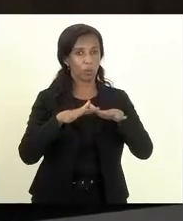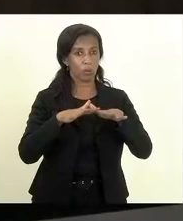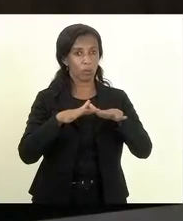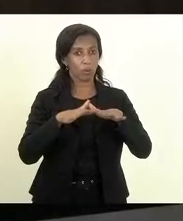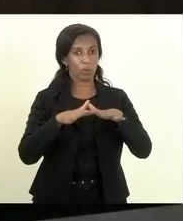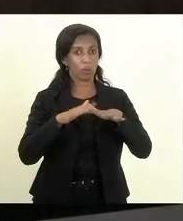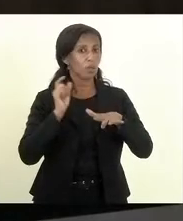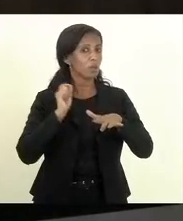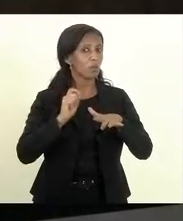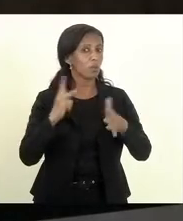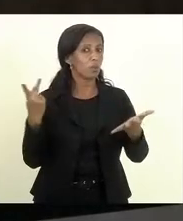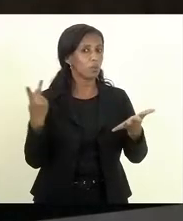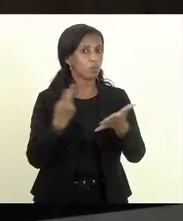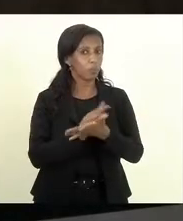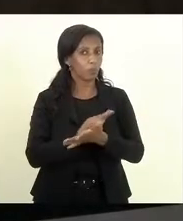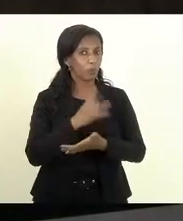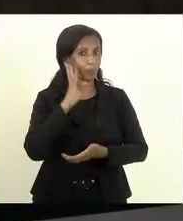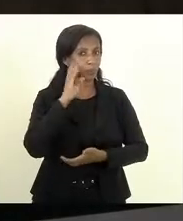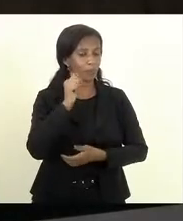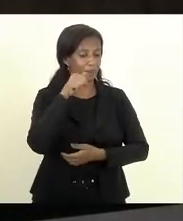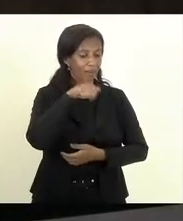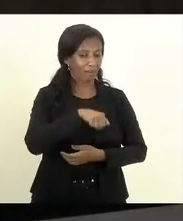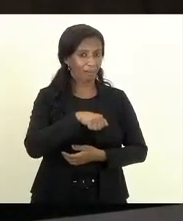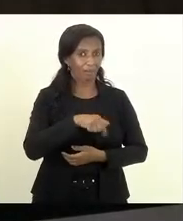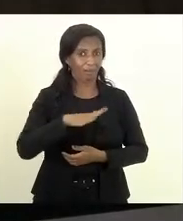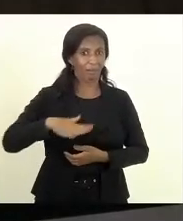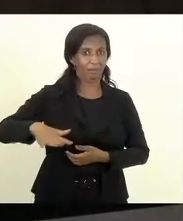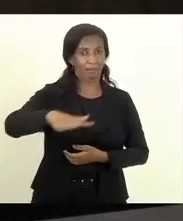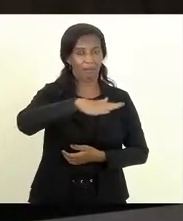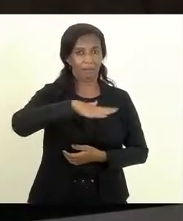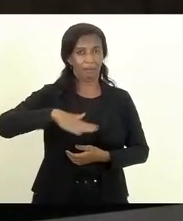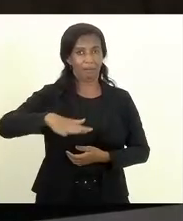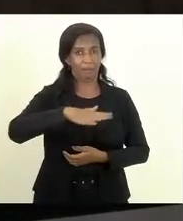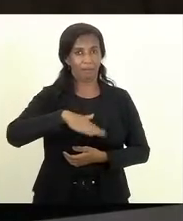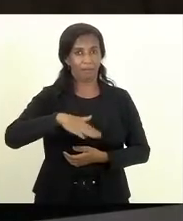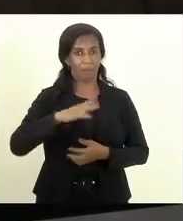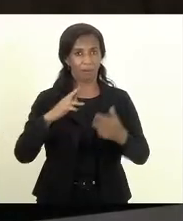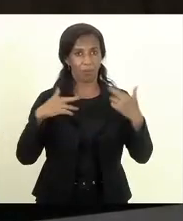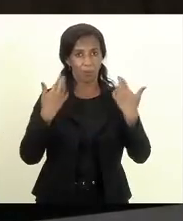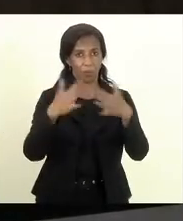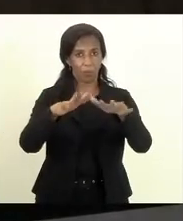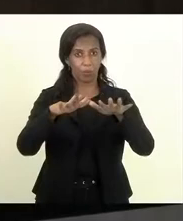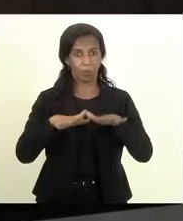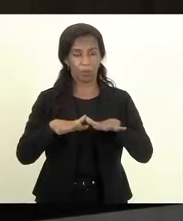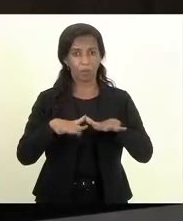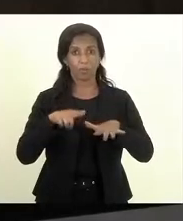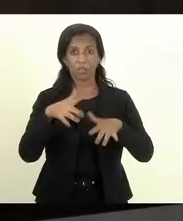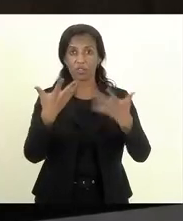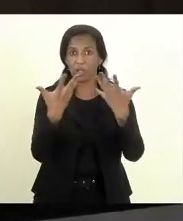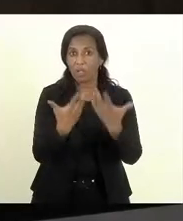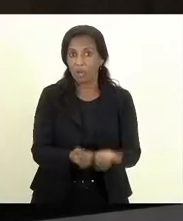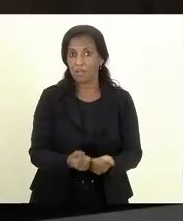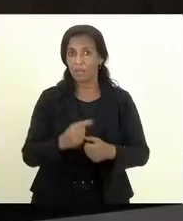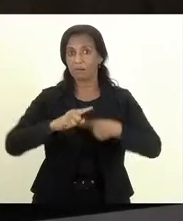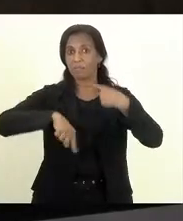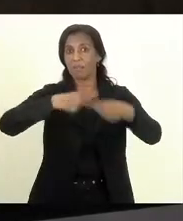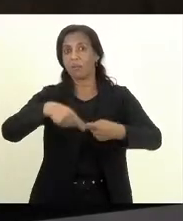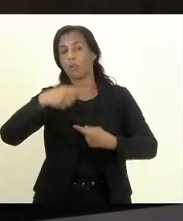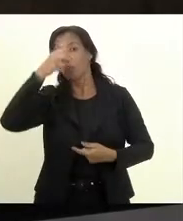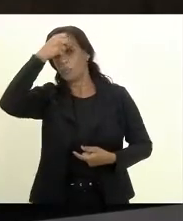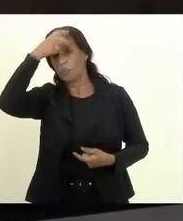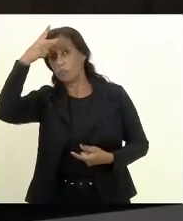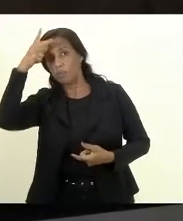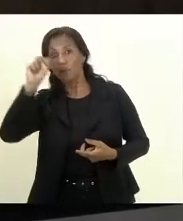decisão tomada, deliberada em audiência pública, seja ela aceita a posteriori por um prefeito ou